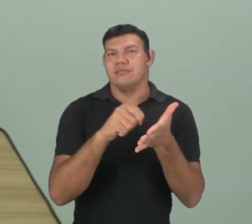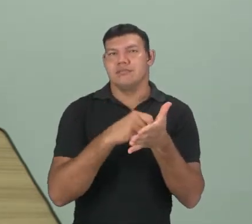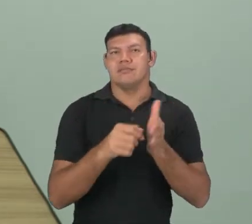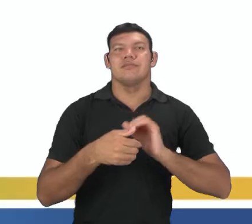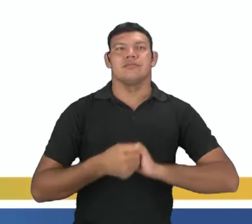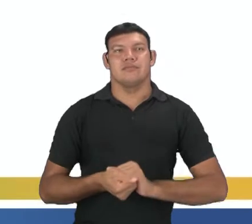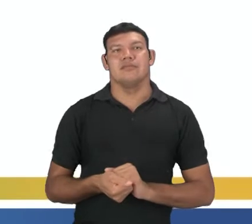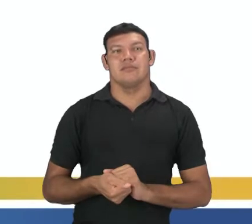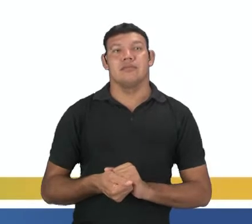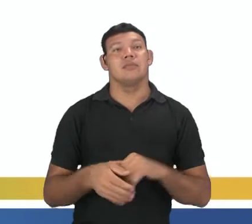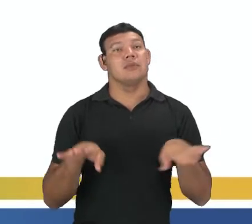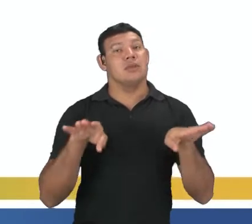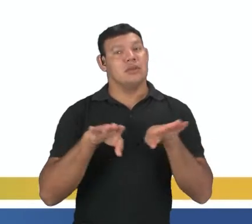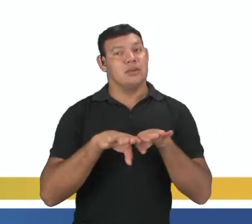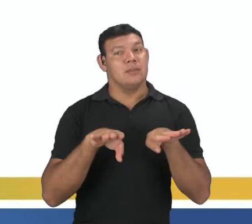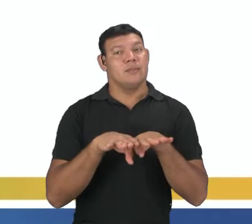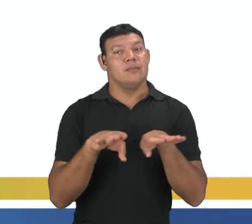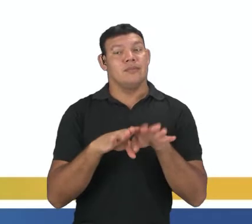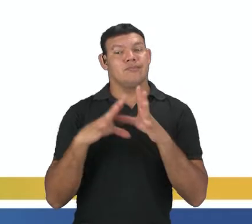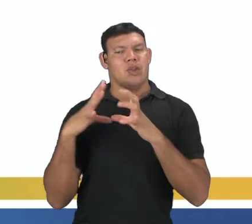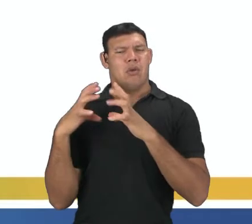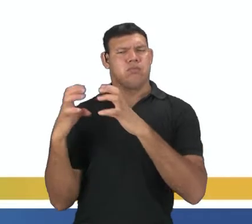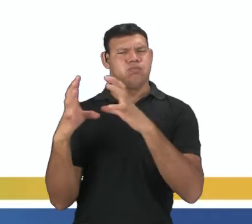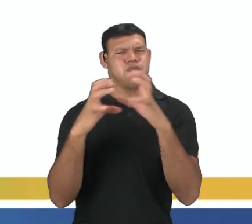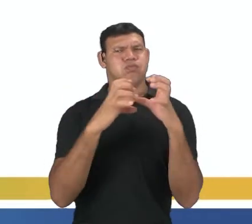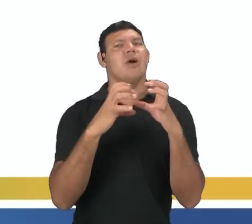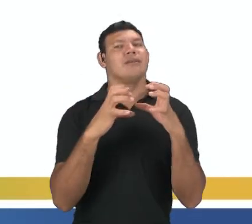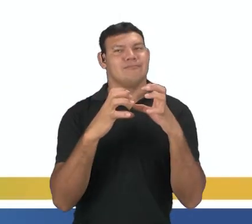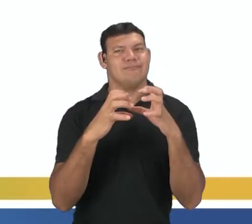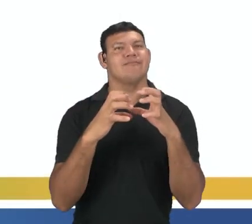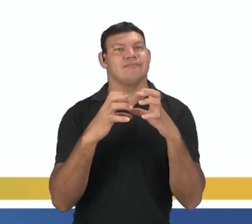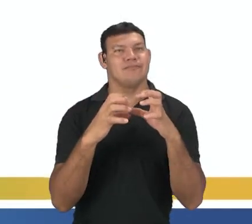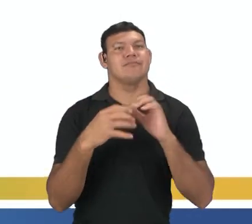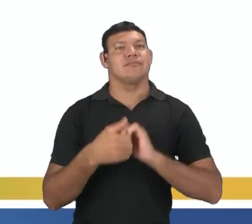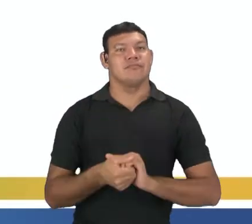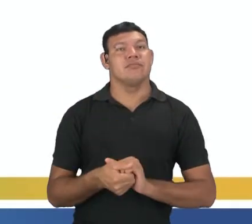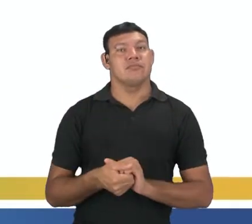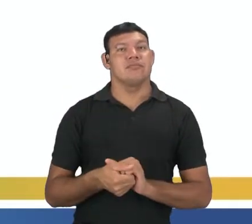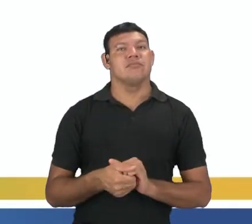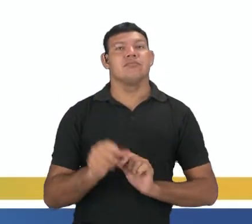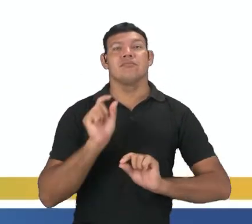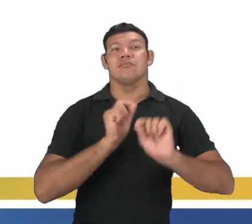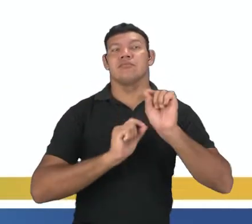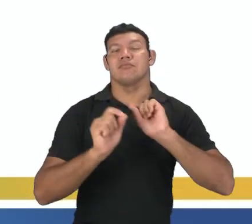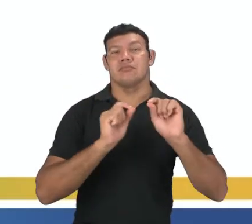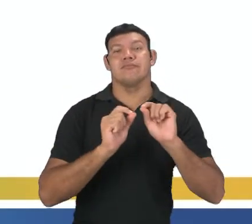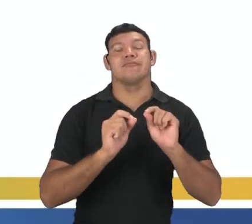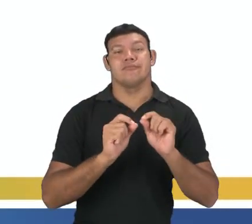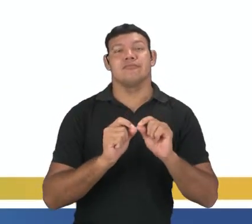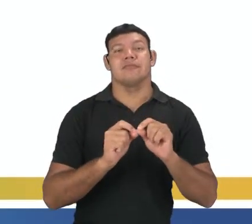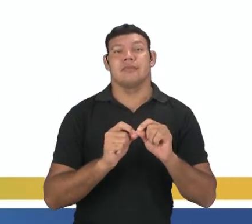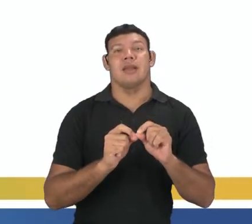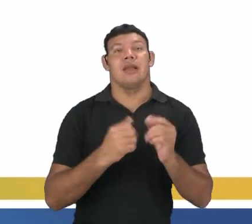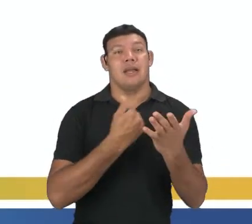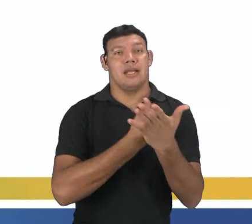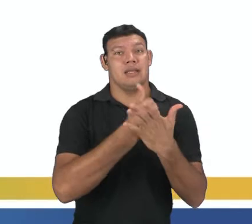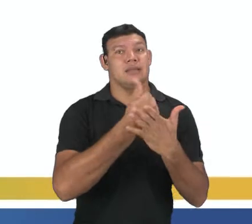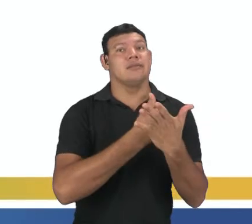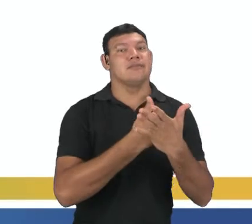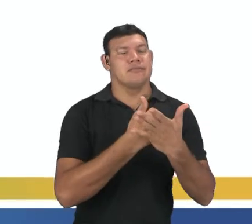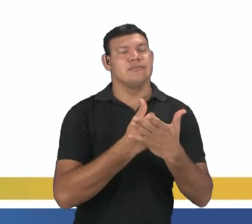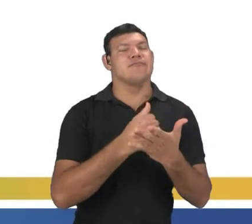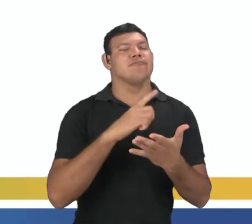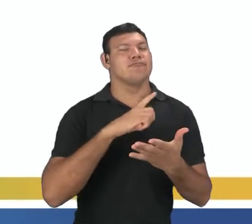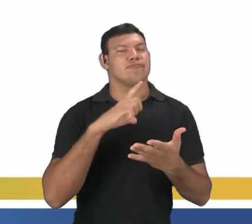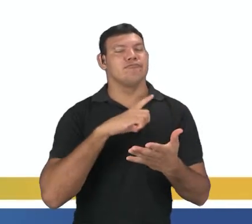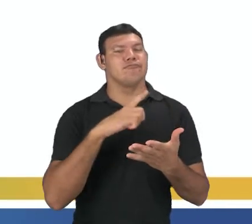Tem também os conflitos, Por fim, os contos têm um conflito, que é uma situação gerada por